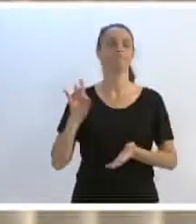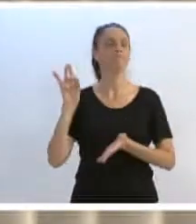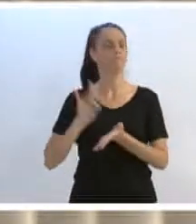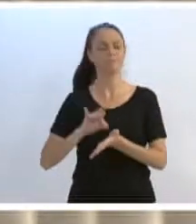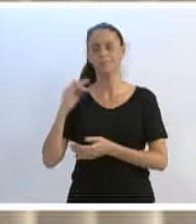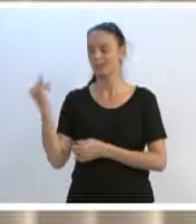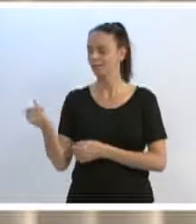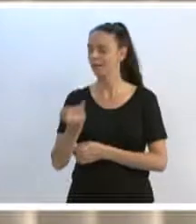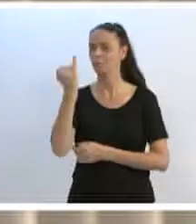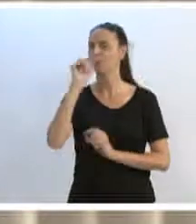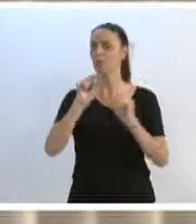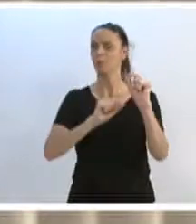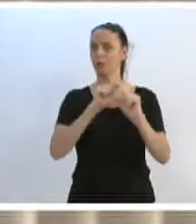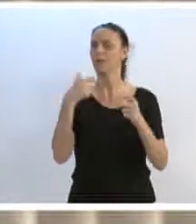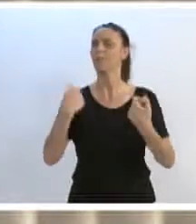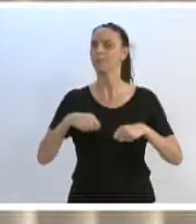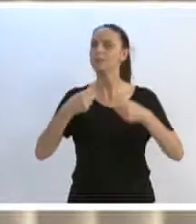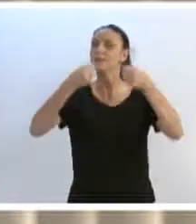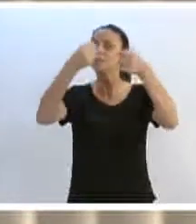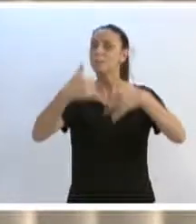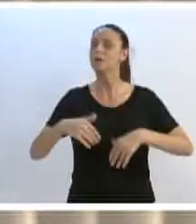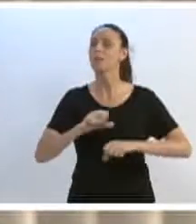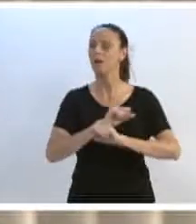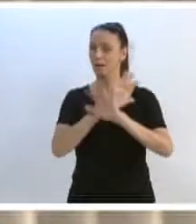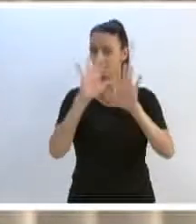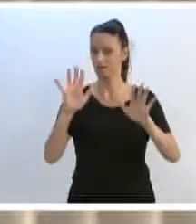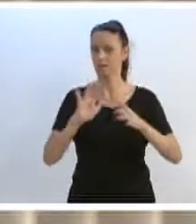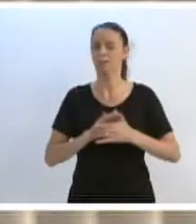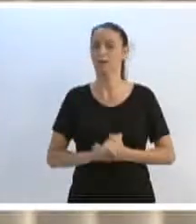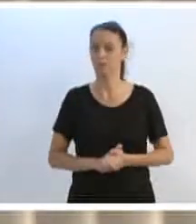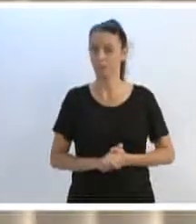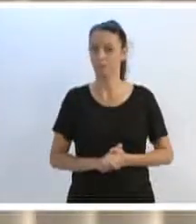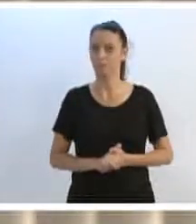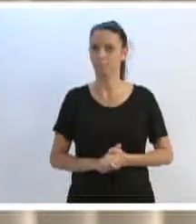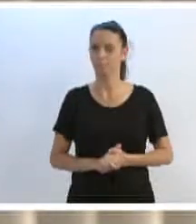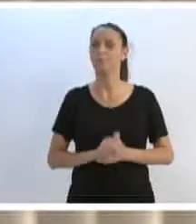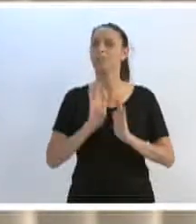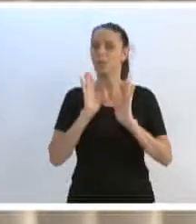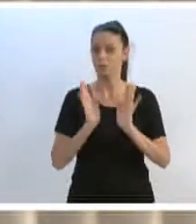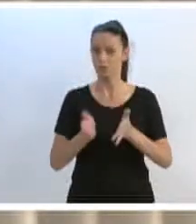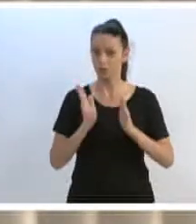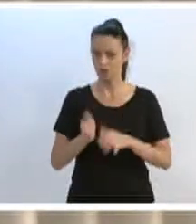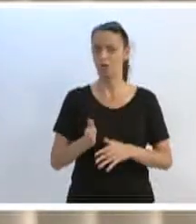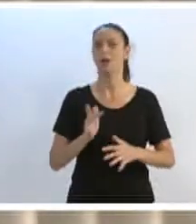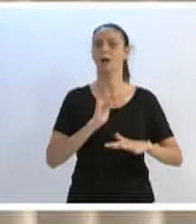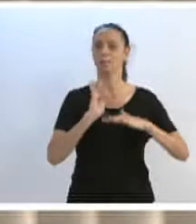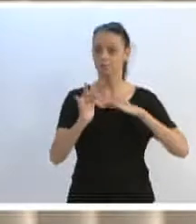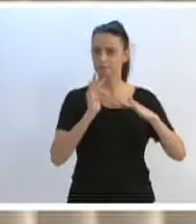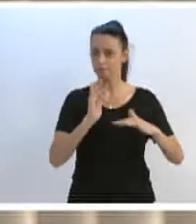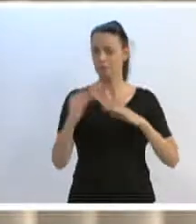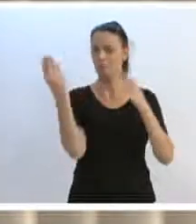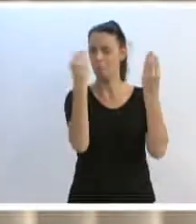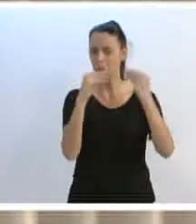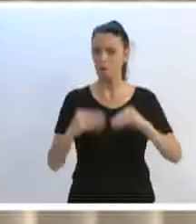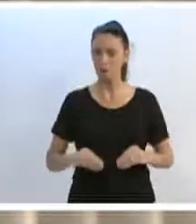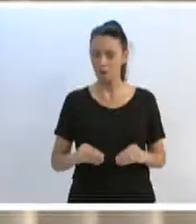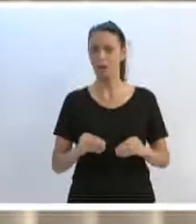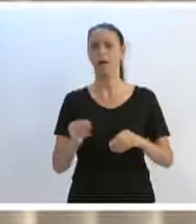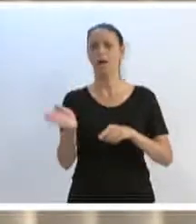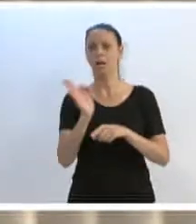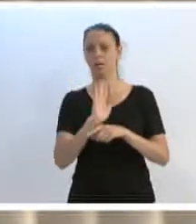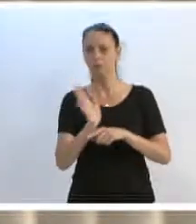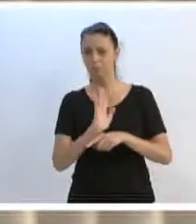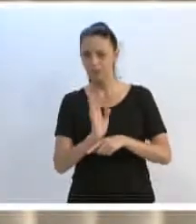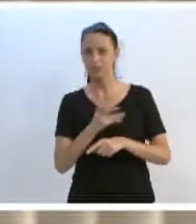importante, primeiramente, a gente desmistificar do que foi veiculado em alguns meios de comunicação, que no início estava sendo misturado o